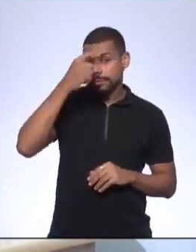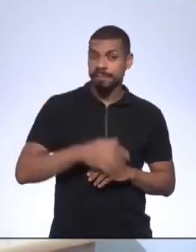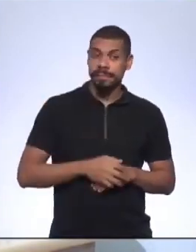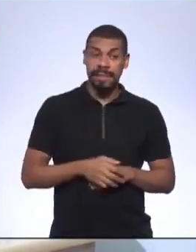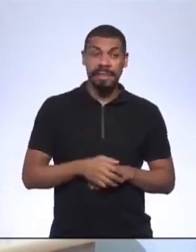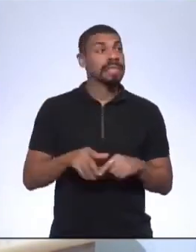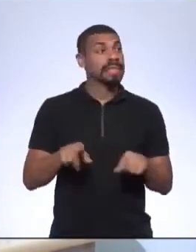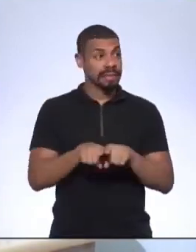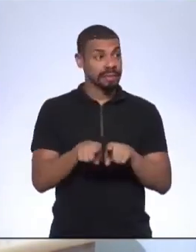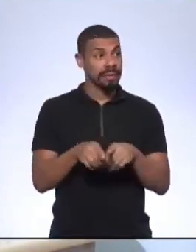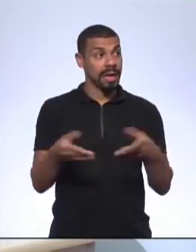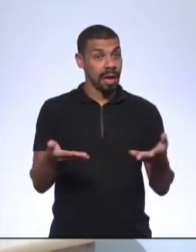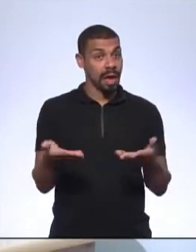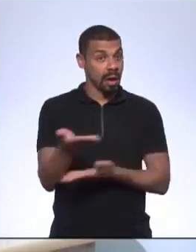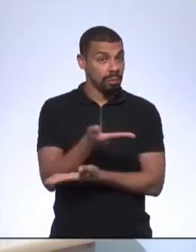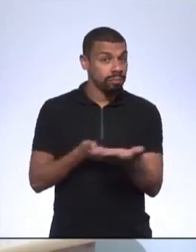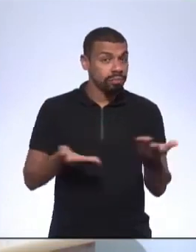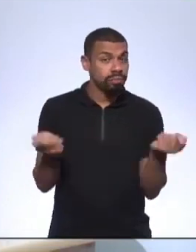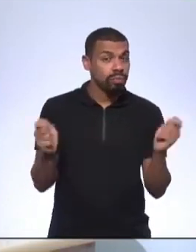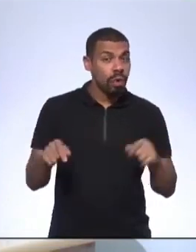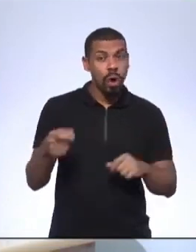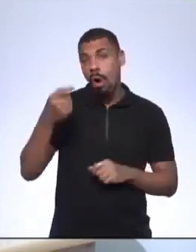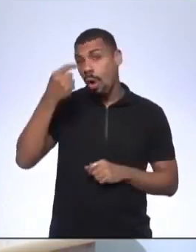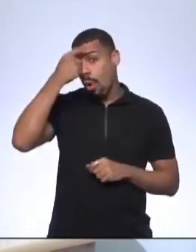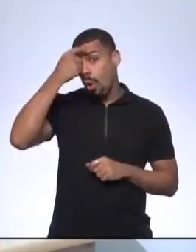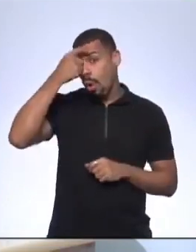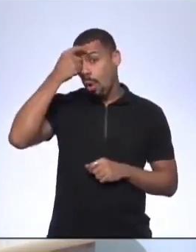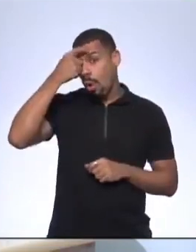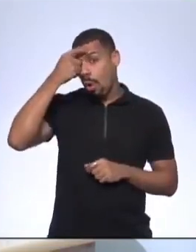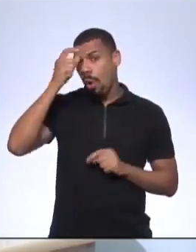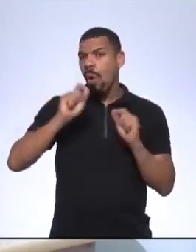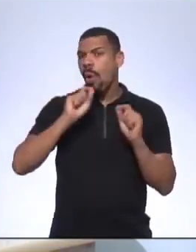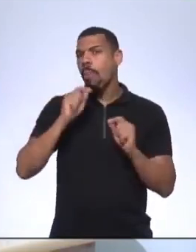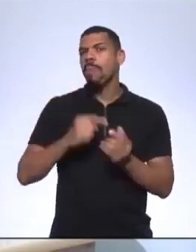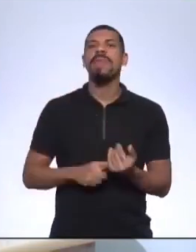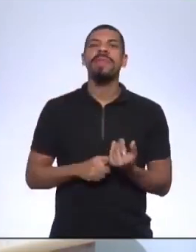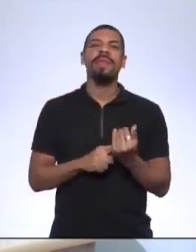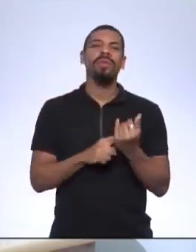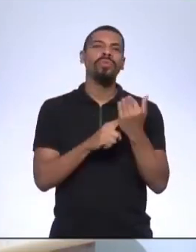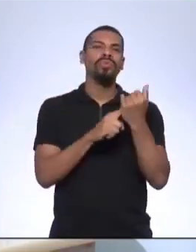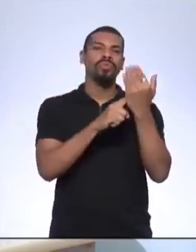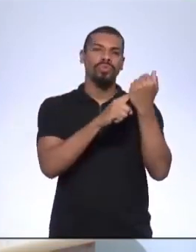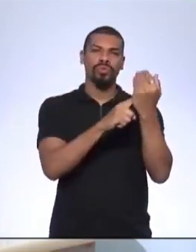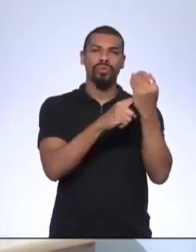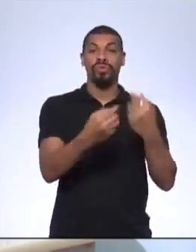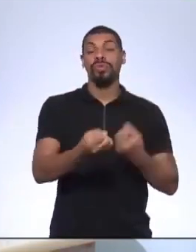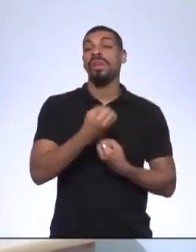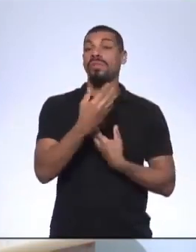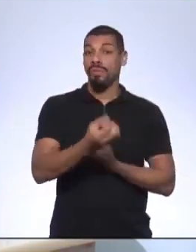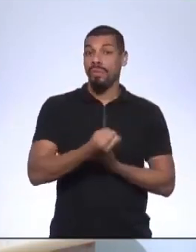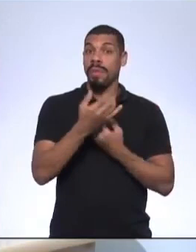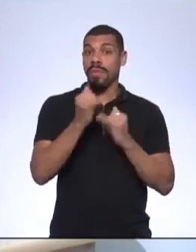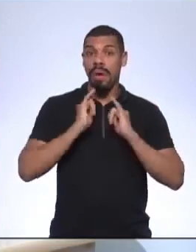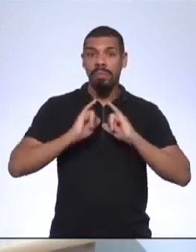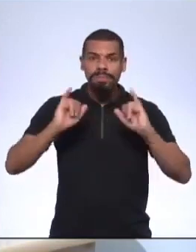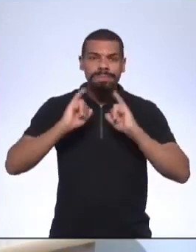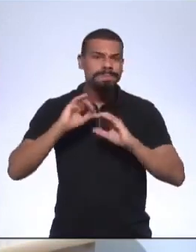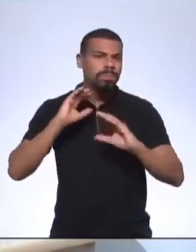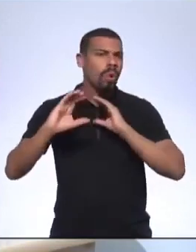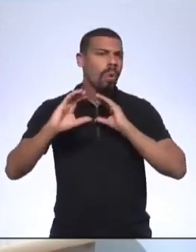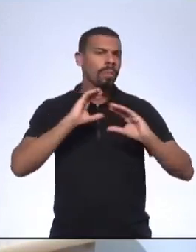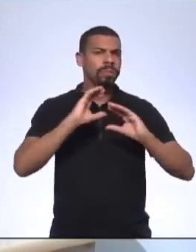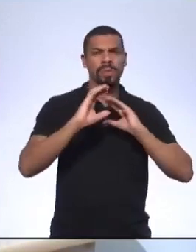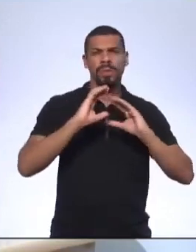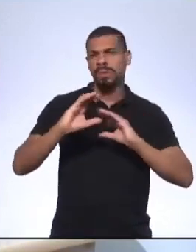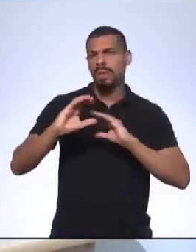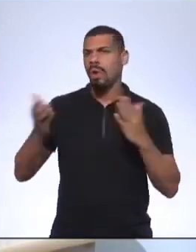talvez a consciência que a gente deva ter para essa coisa da tecnologia, sobretudo da informação e da comunicação, que está tão fácil